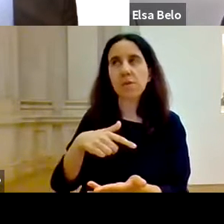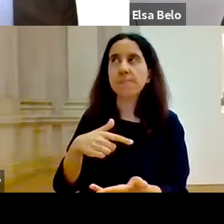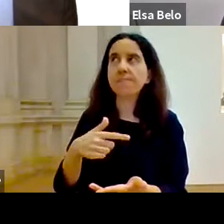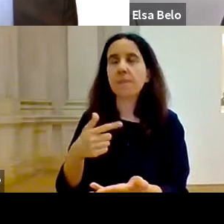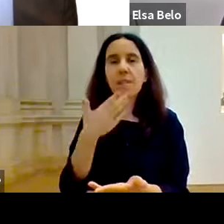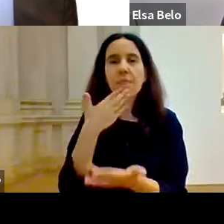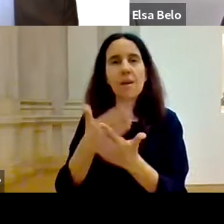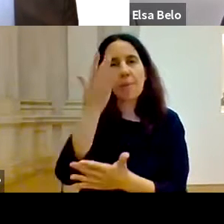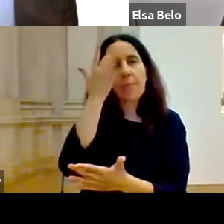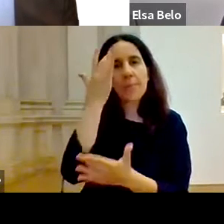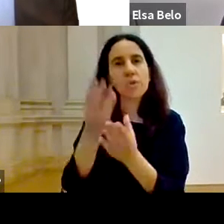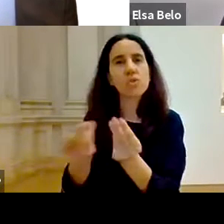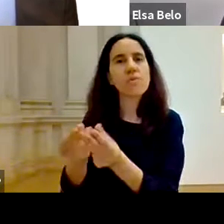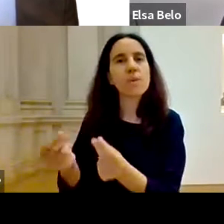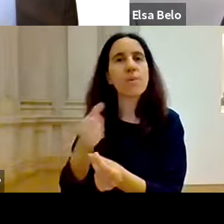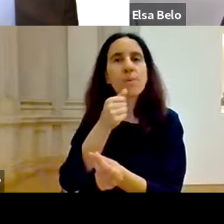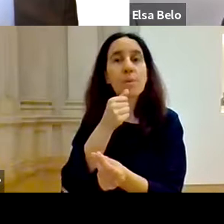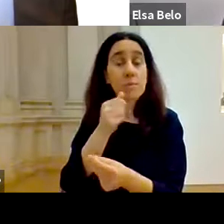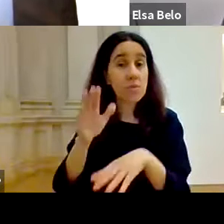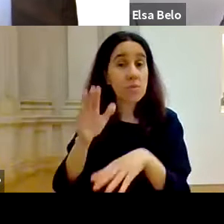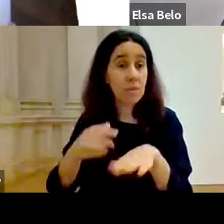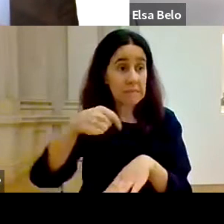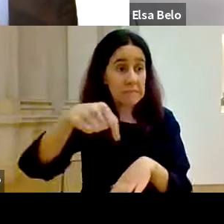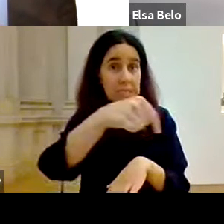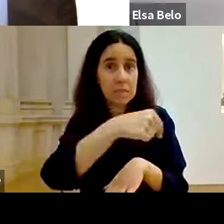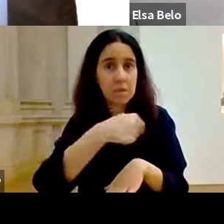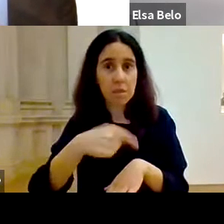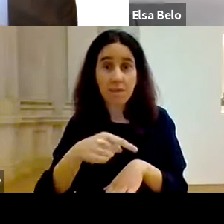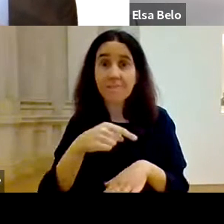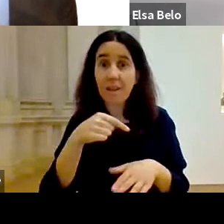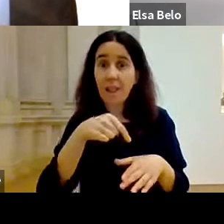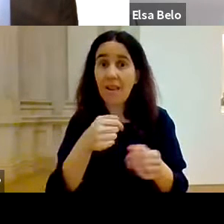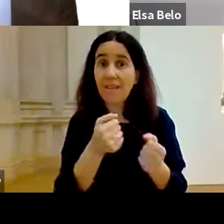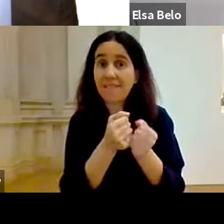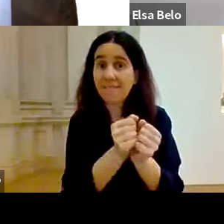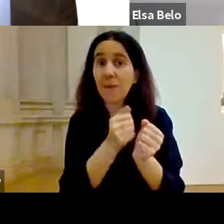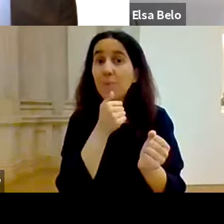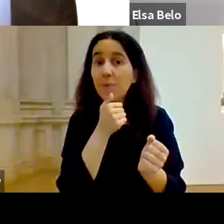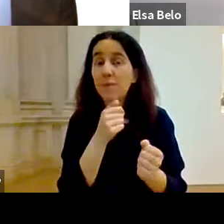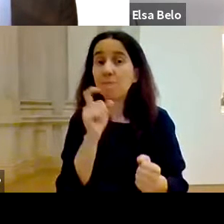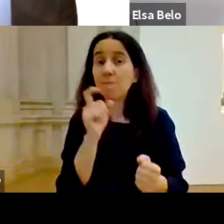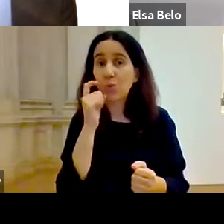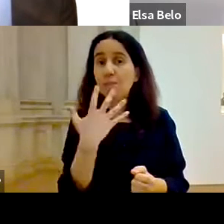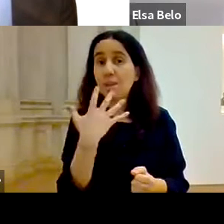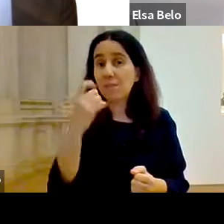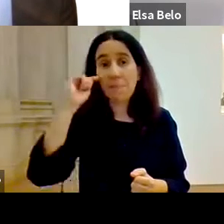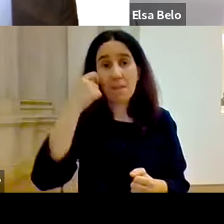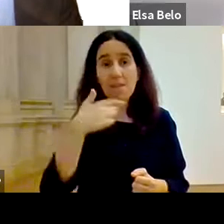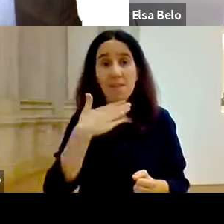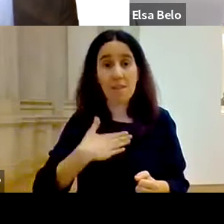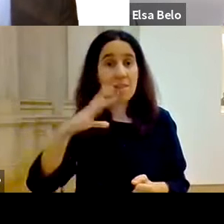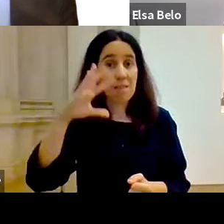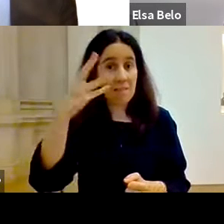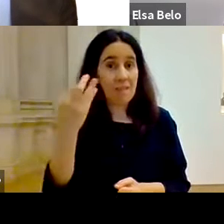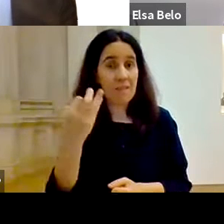formas fáceis de resolver, por vezes algumas delas vêm com brindes, do ponto de vista de segurança, que podem comprometer